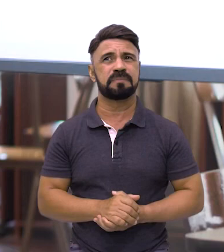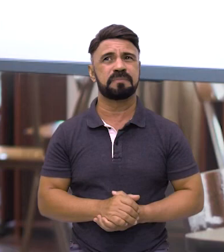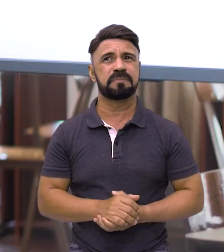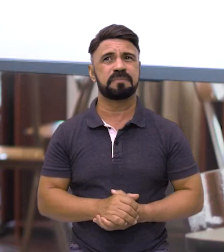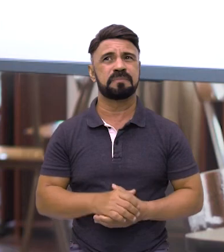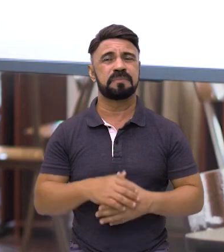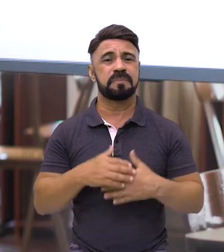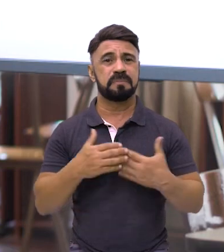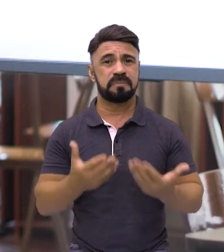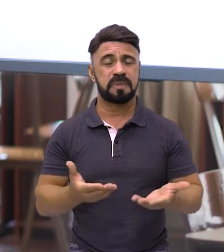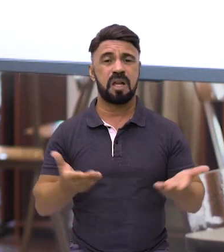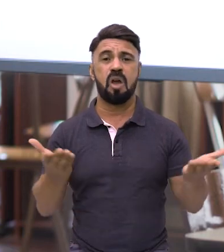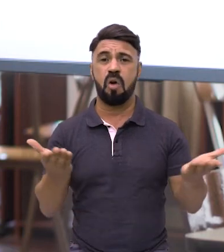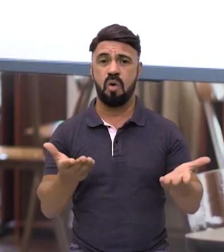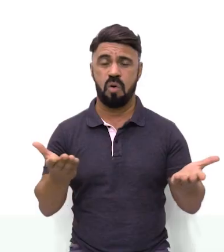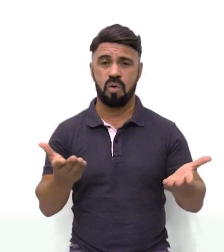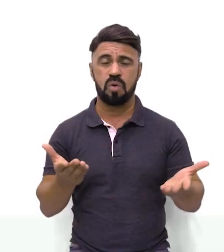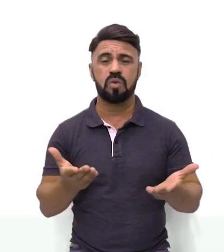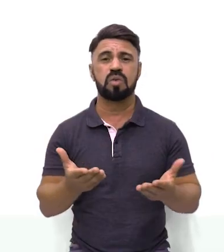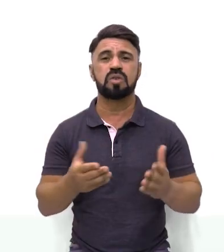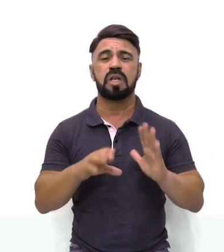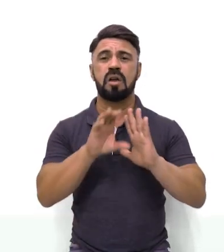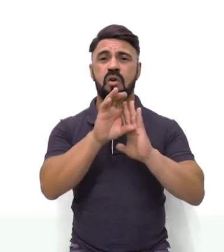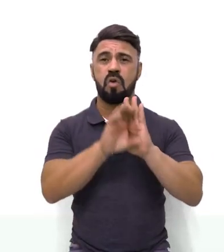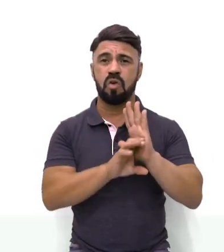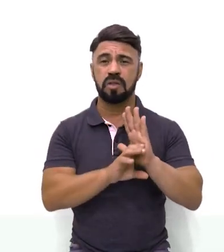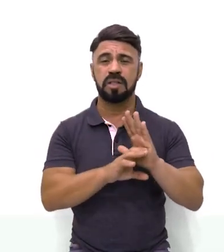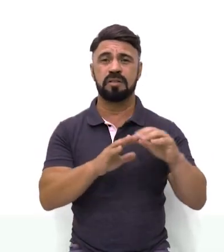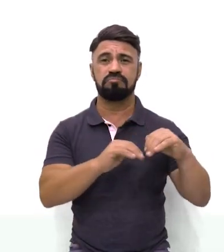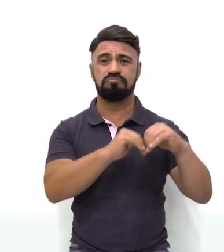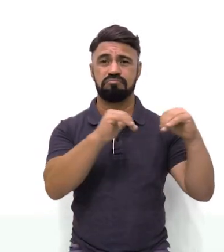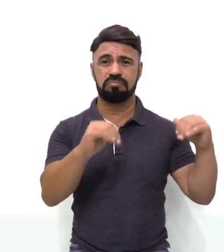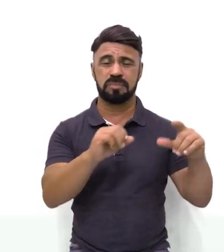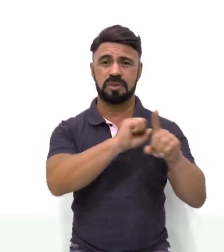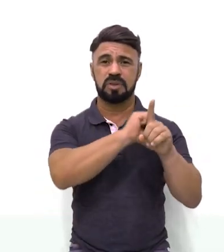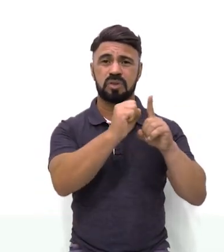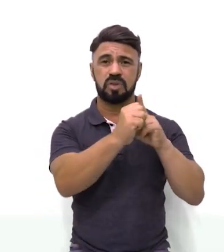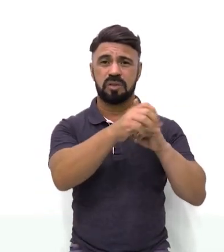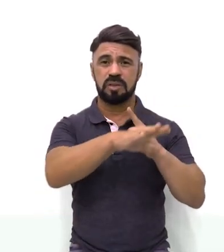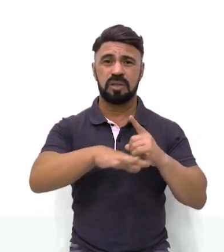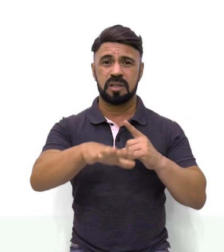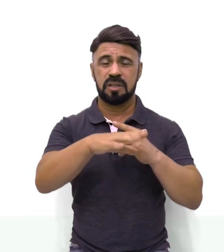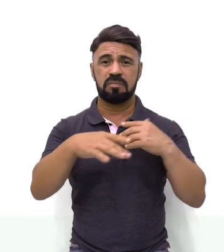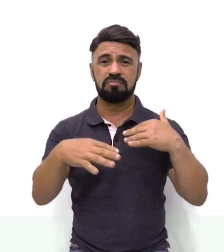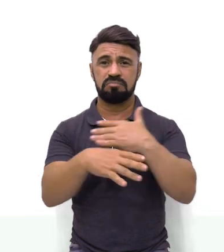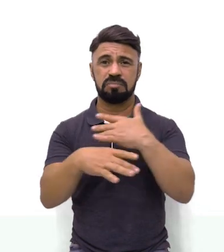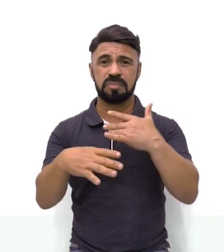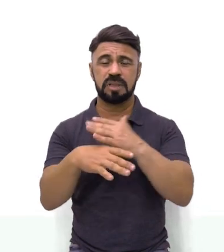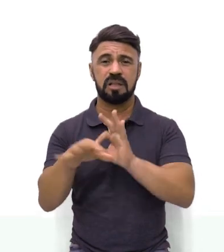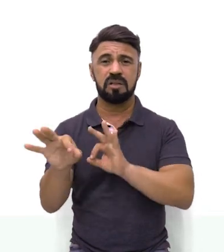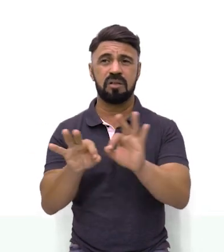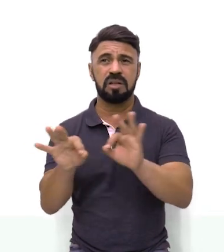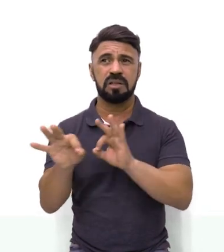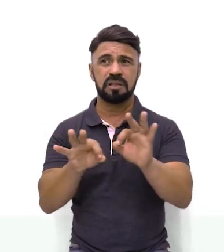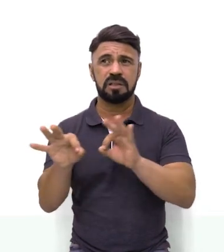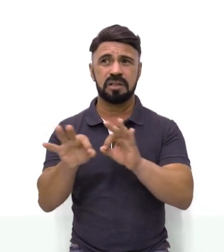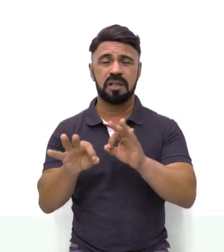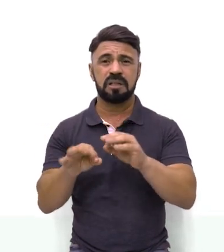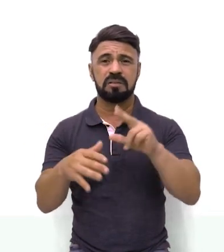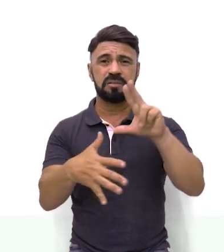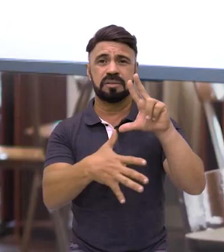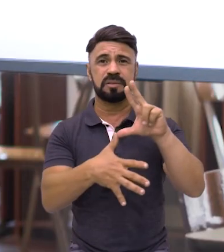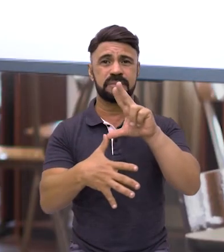Pois bem, trabalhamos na aula de hoje conceitos como segregação socioespacial e a urbanização da